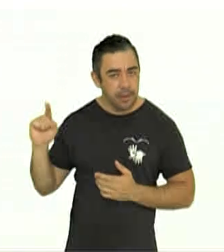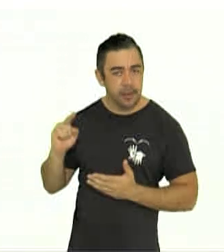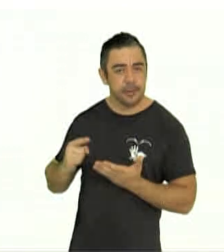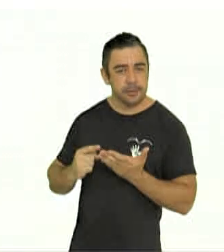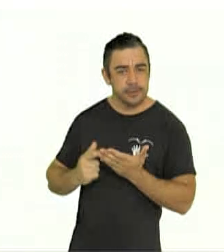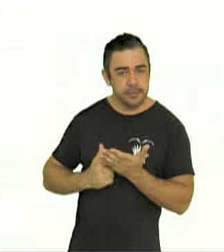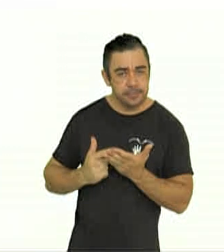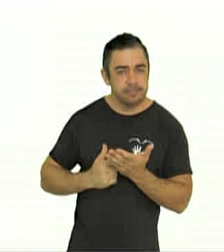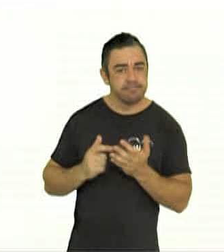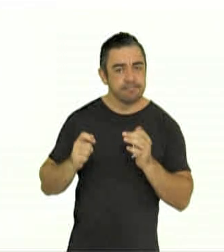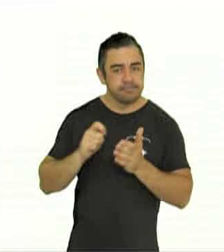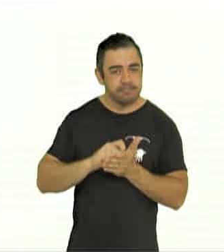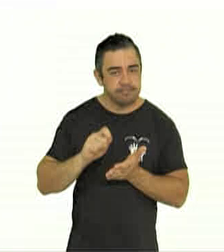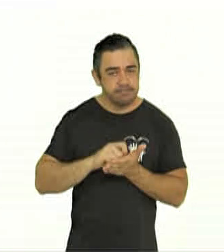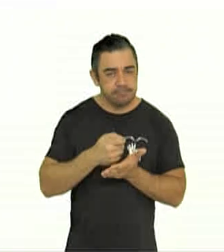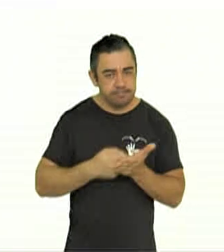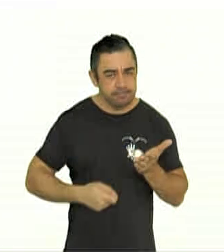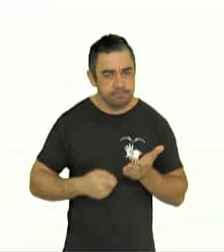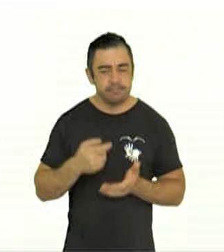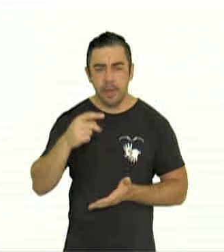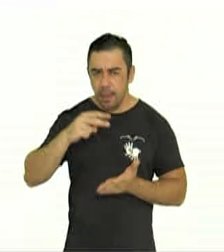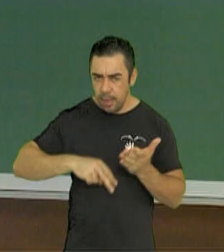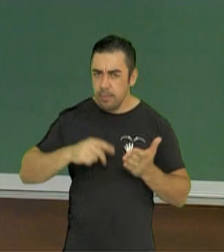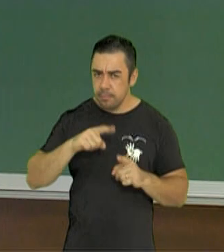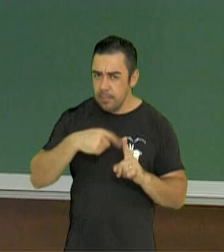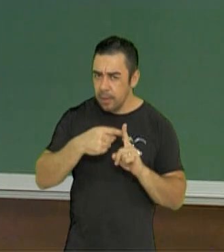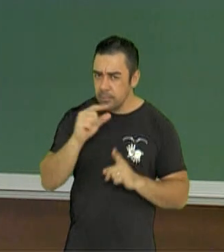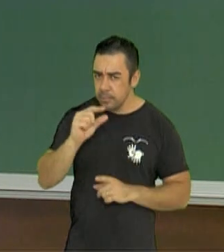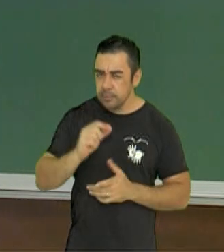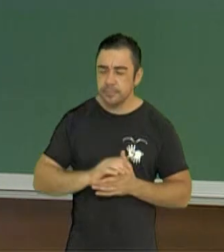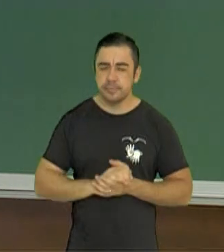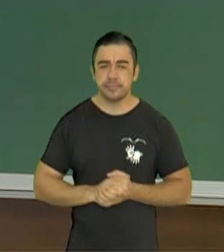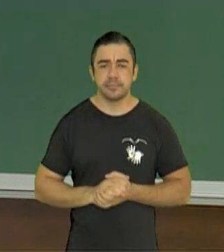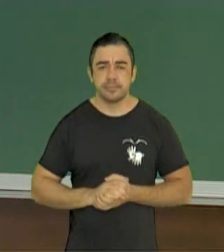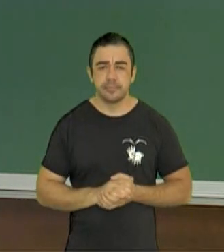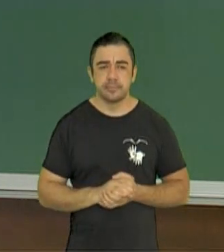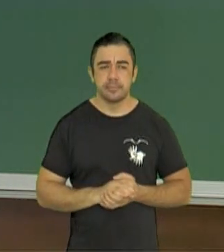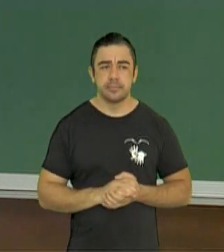nesse romance, tá bom? Vamos ler mais um trechinho?